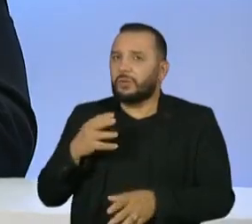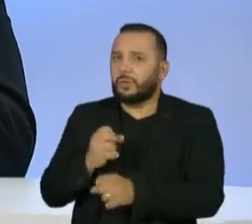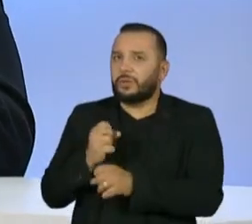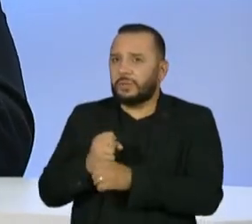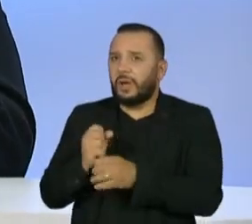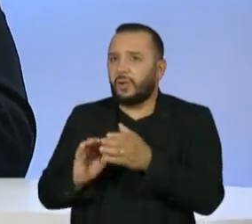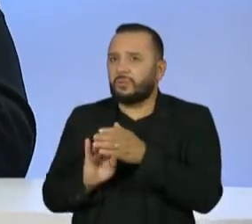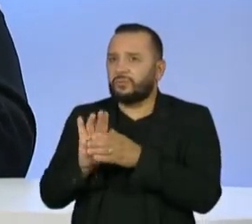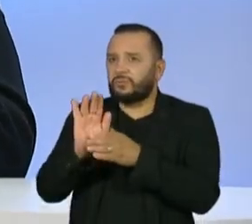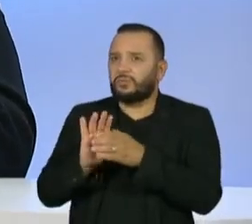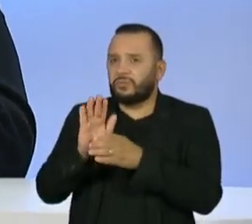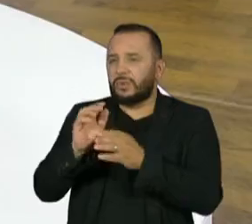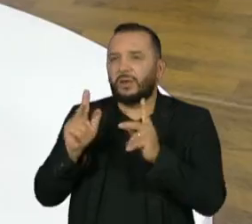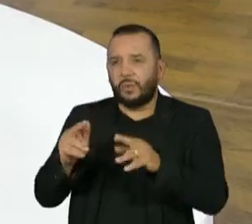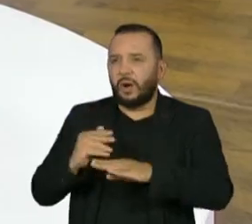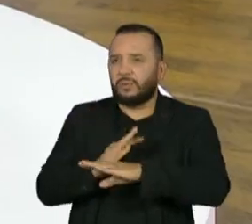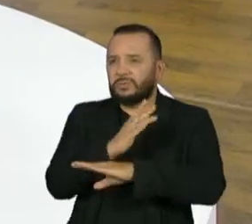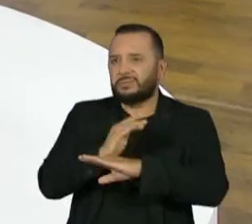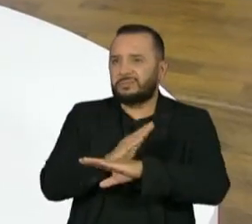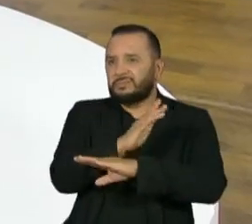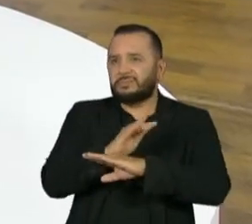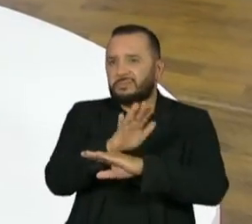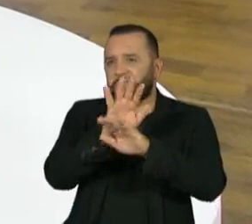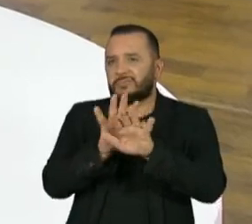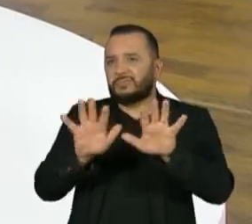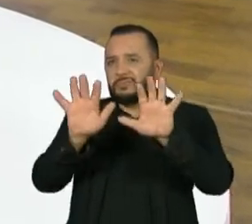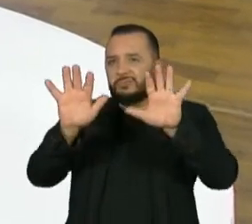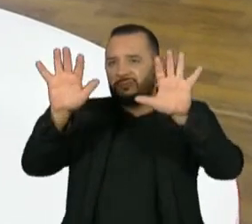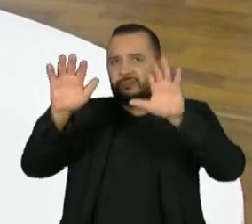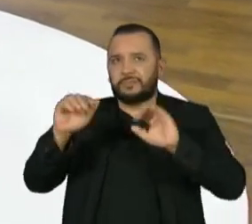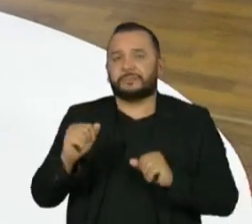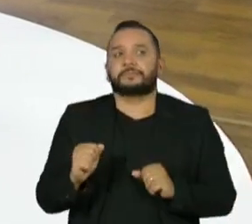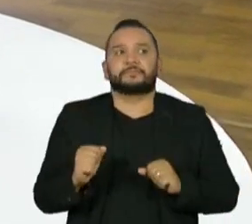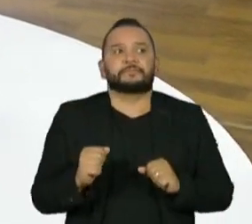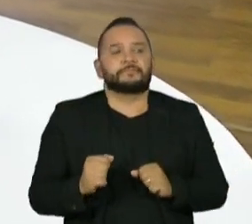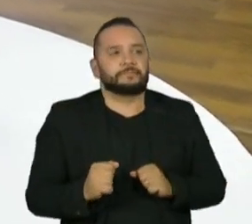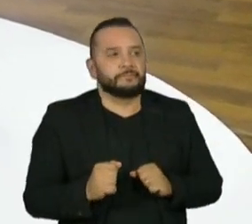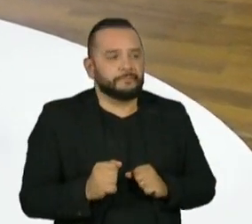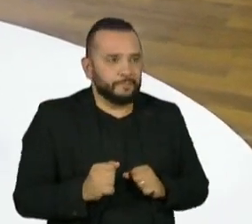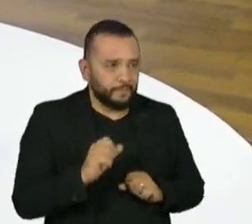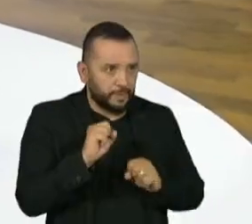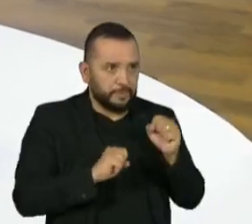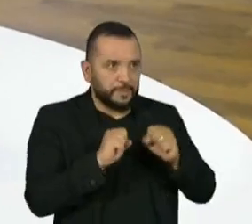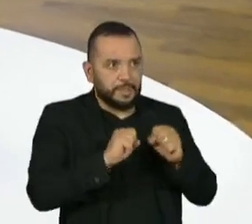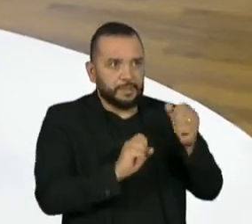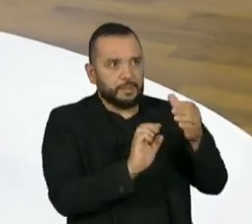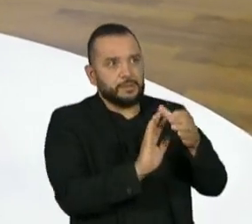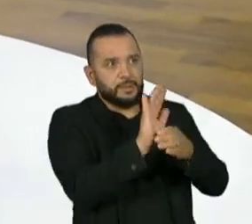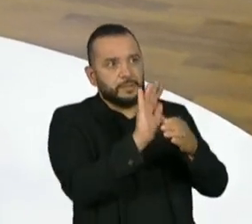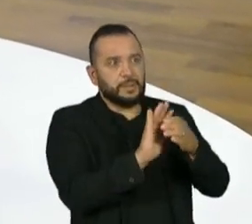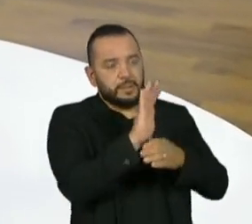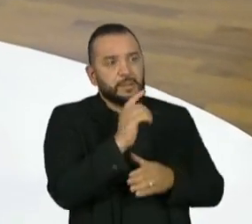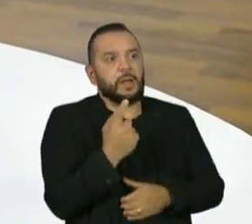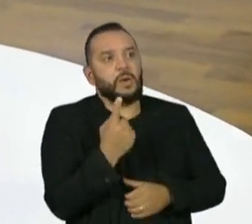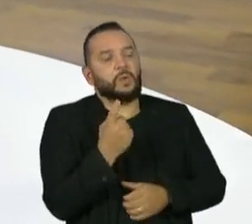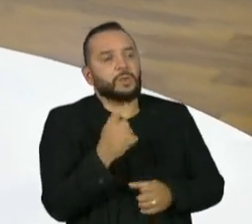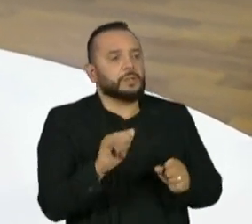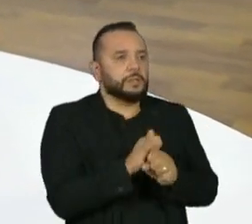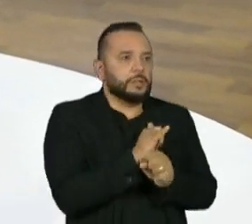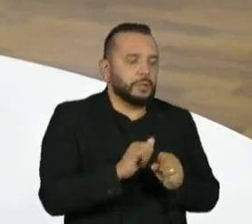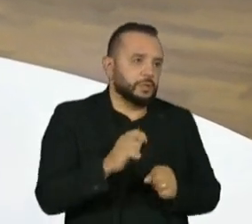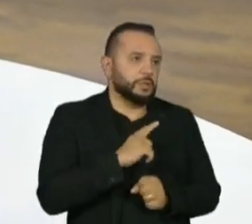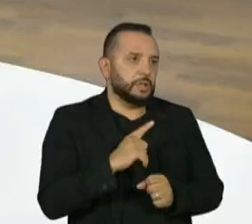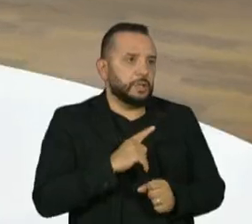as emissões do setor de transportes elétricas a única alternativa que nós temos hoje